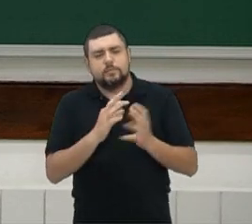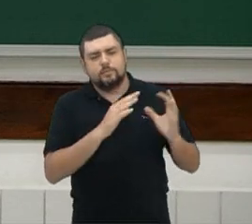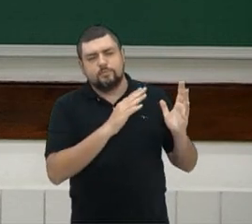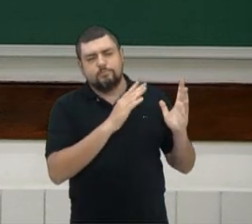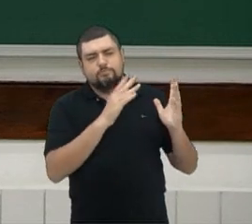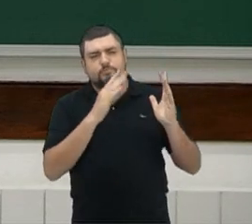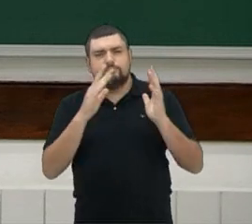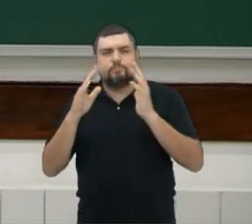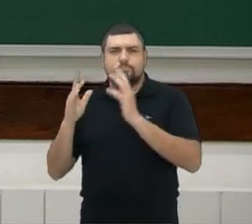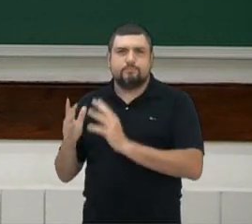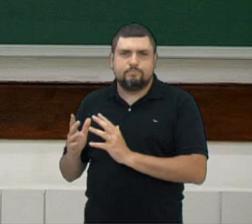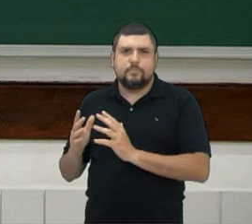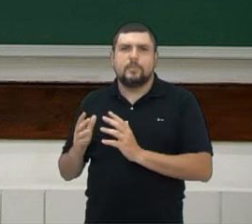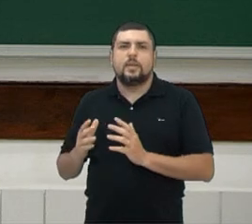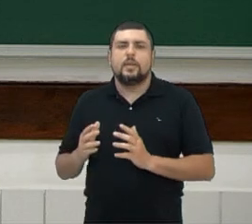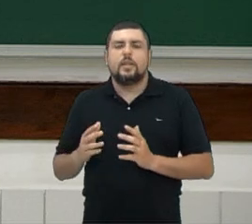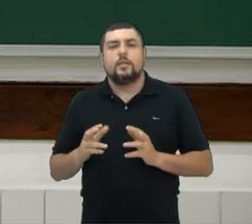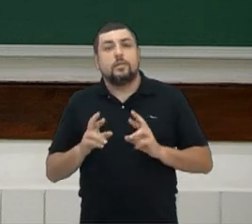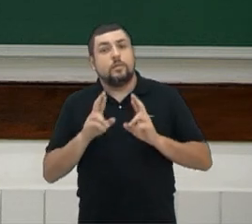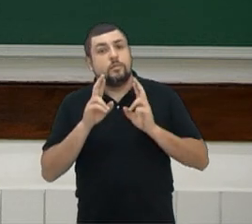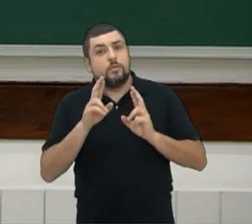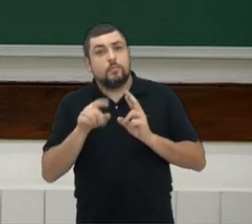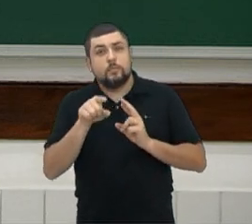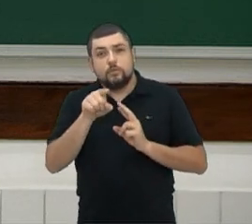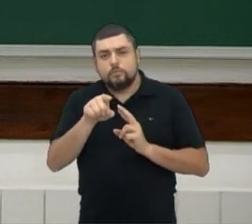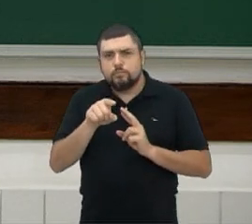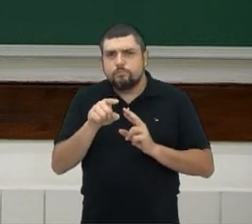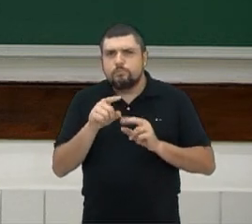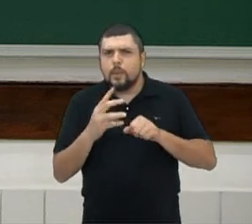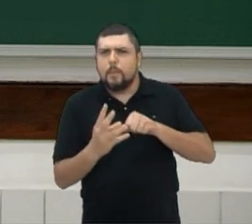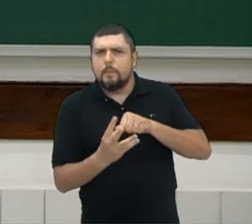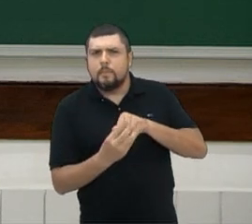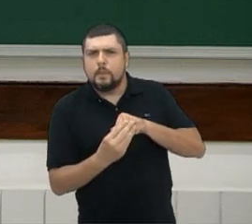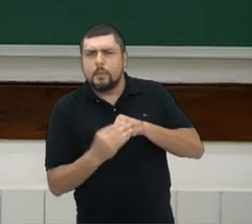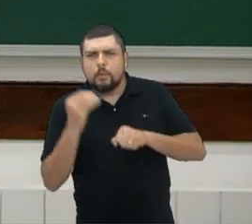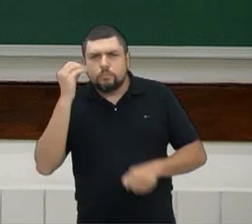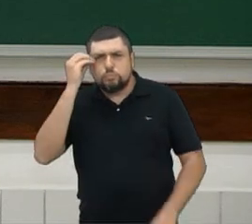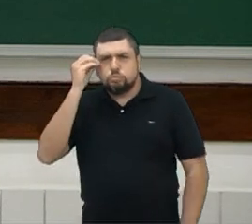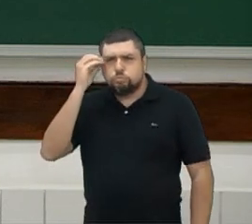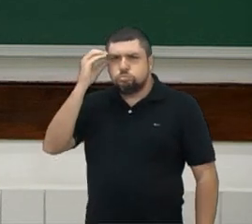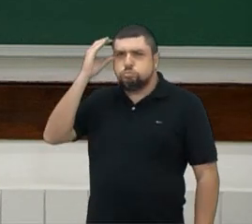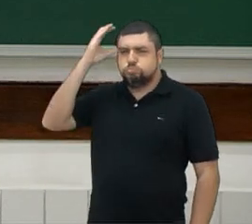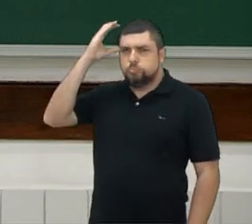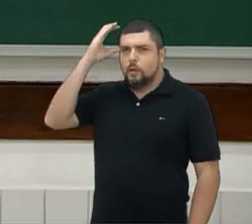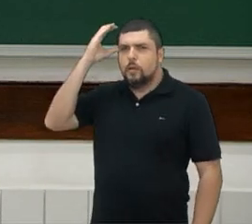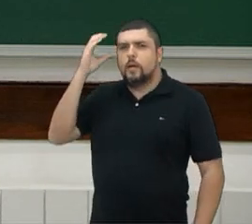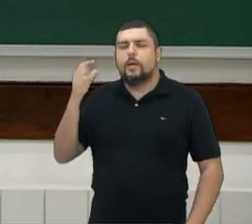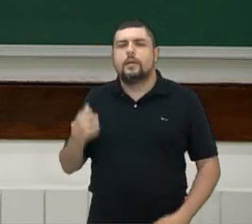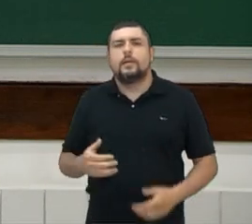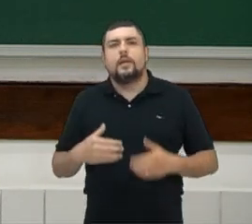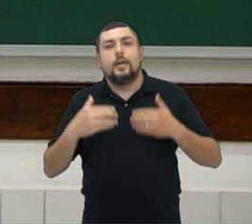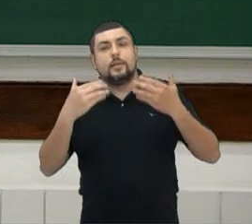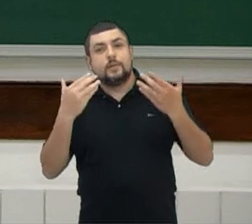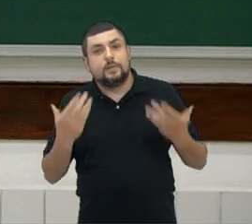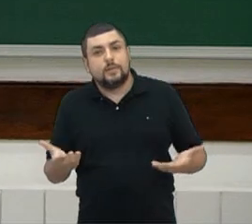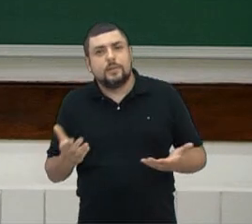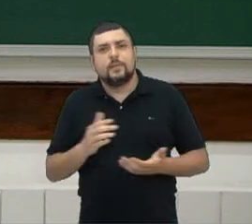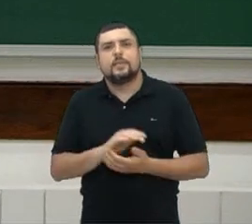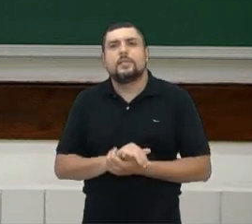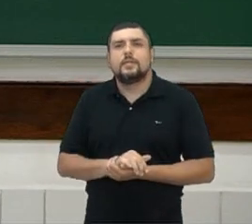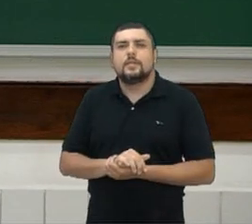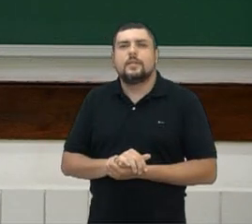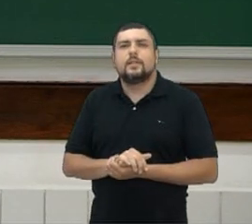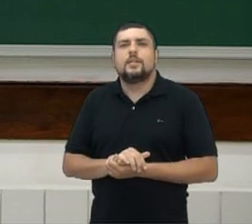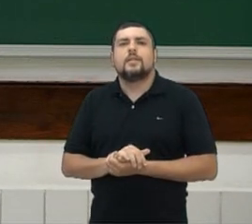espero que vocês aprenderam um pouquinho junto comigo, assim como estou aprendendo muito junto com vocês. E como a gente sempre fecha nessa aula, né, galerinha? No meu